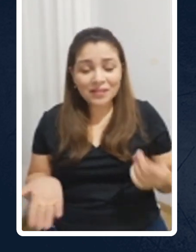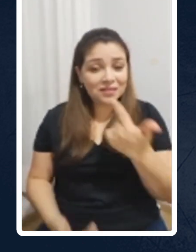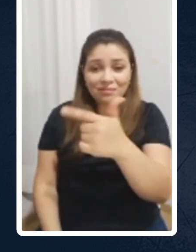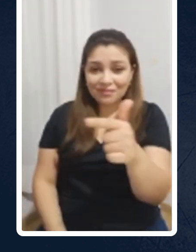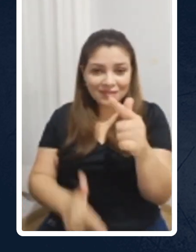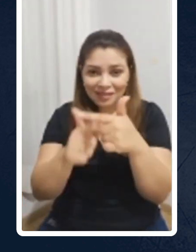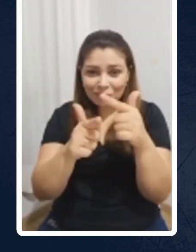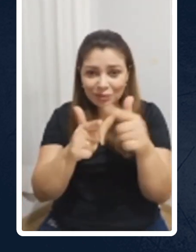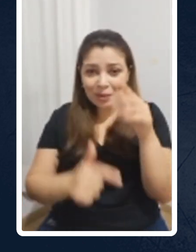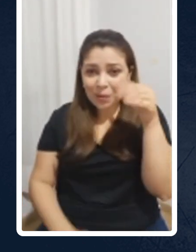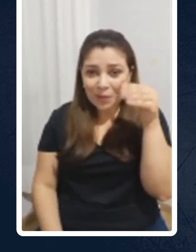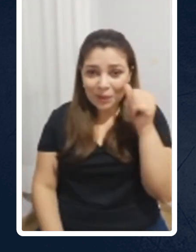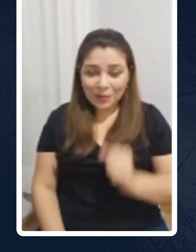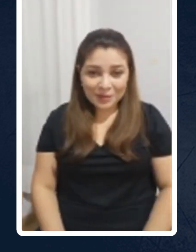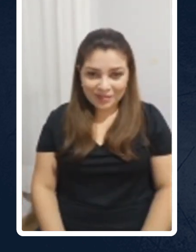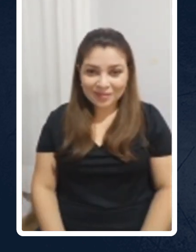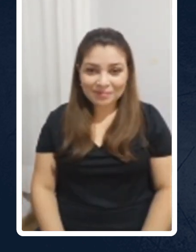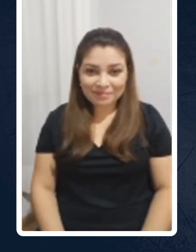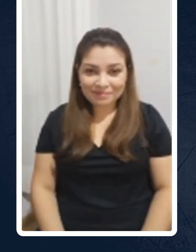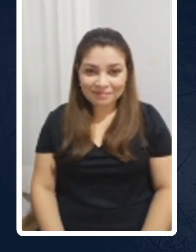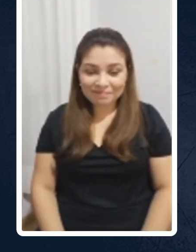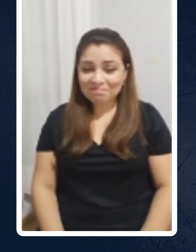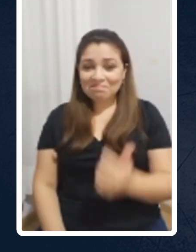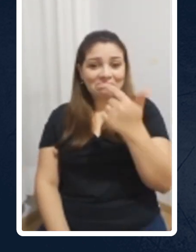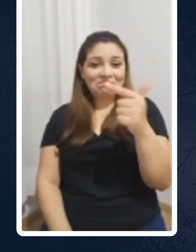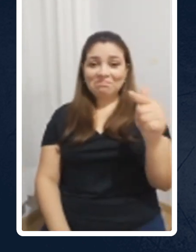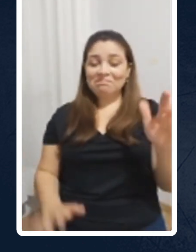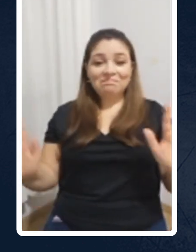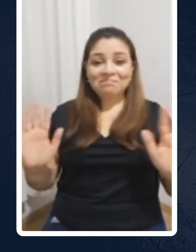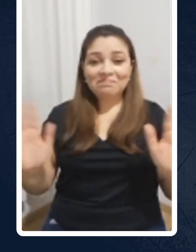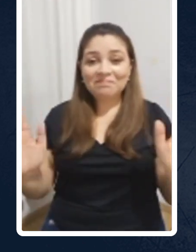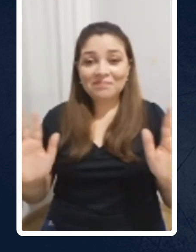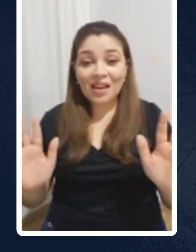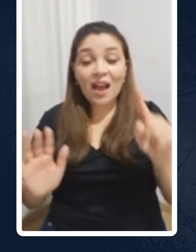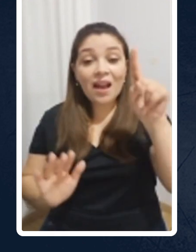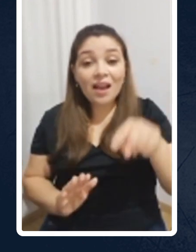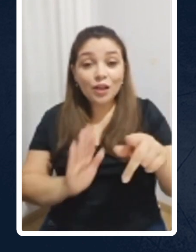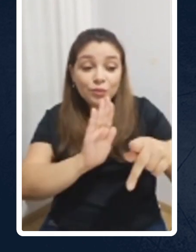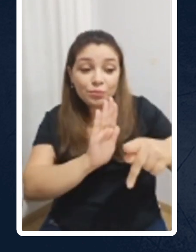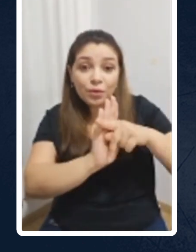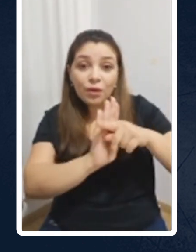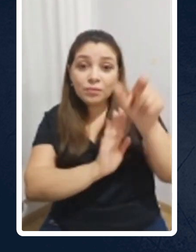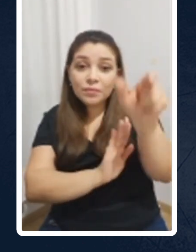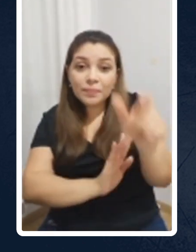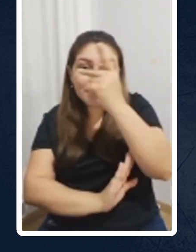Porque não tem problema, gente. Isso não é um problema, é uma característica da pessoa.